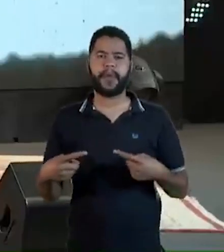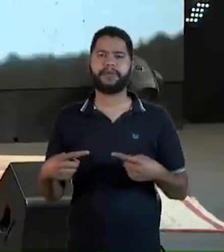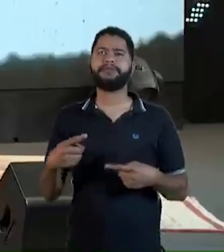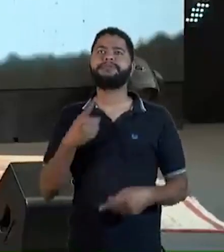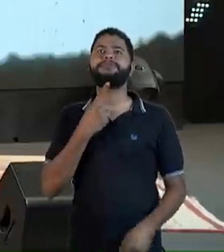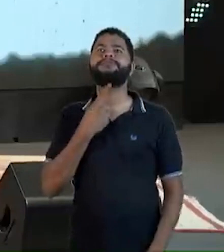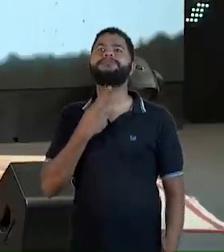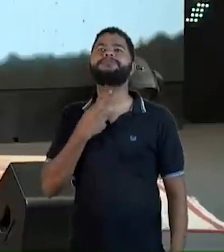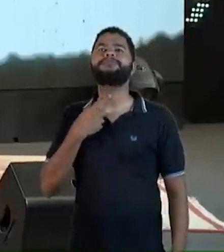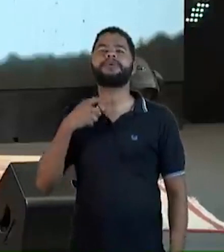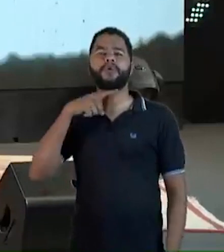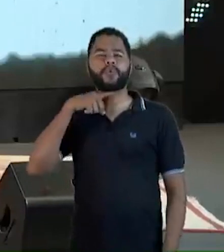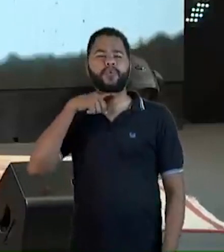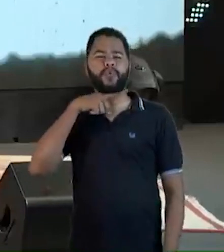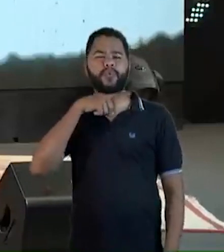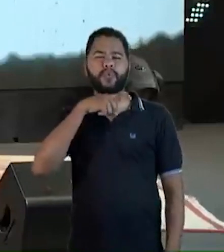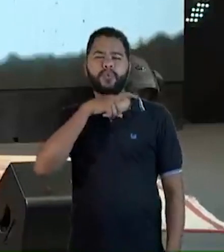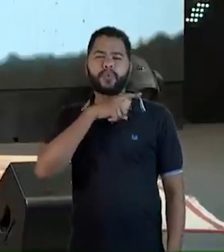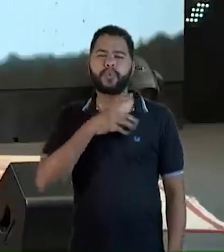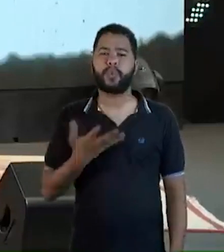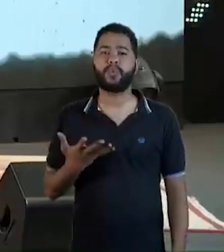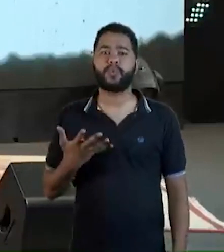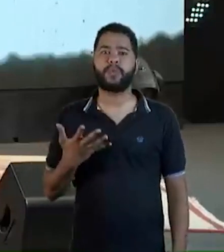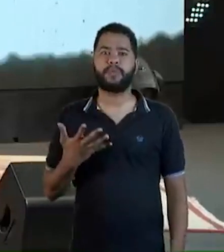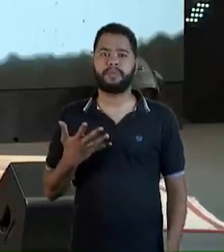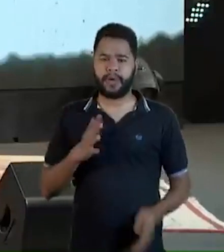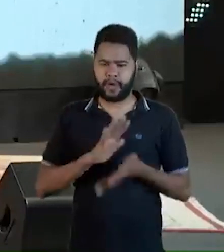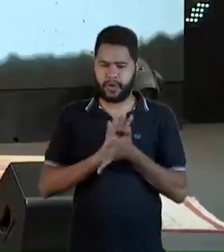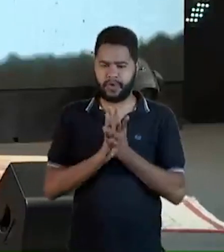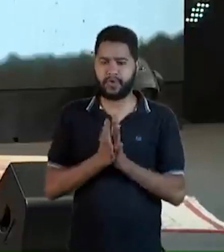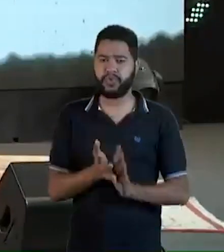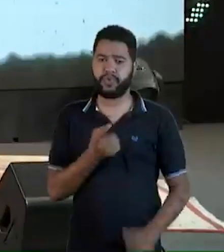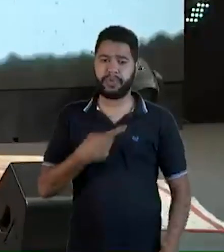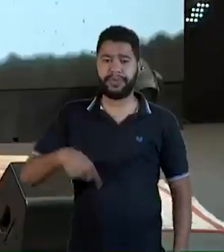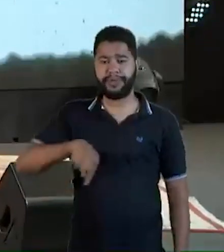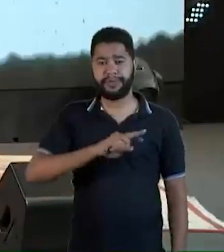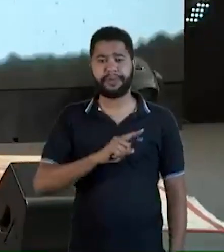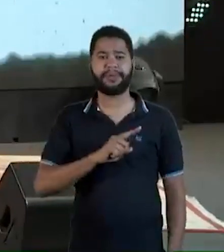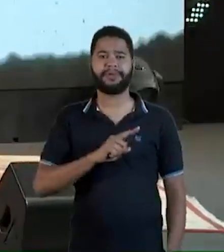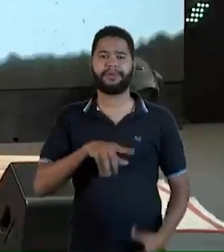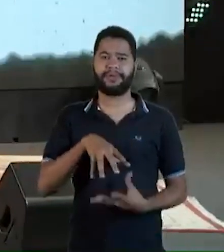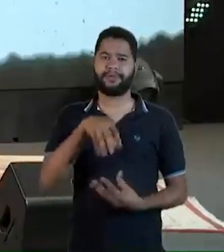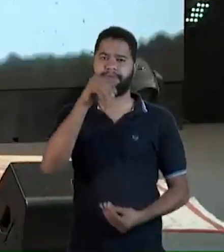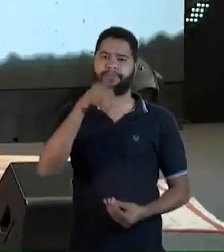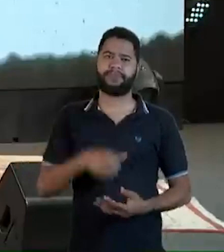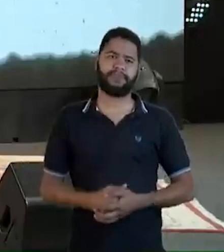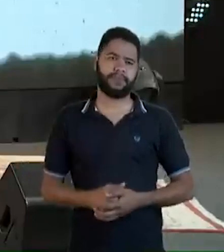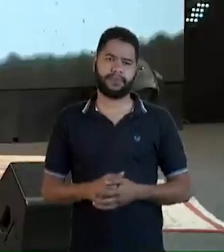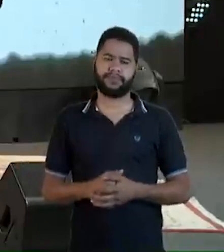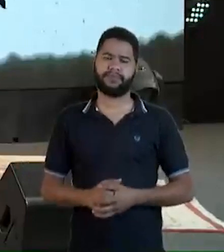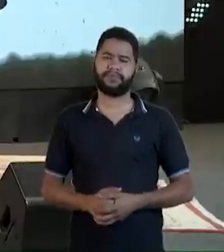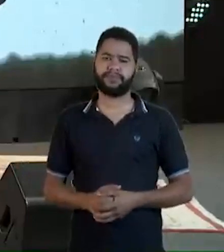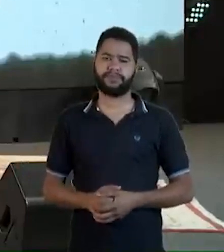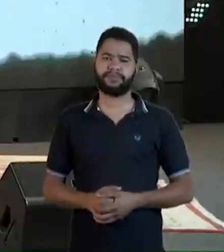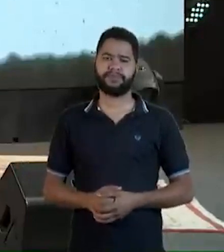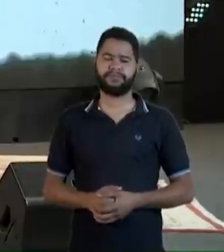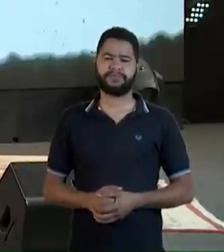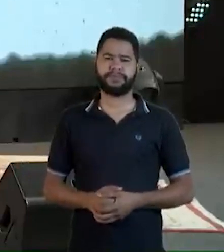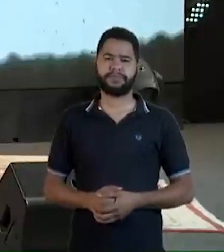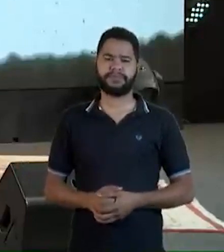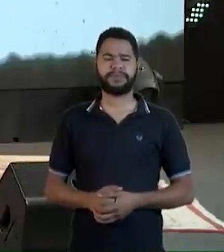os desejos que vem para destruir a nossa alma é